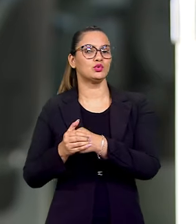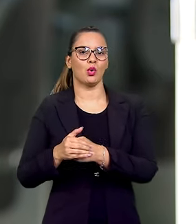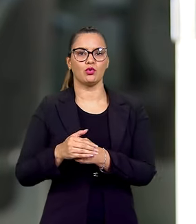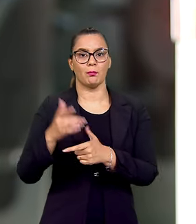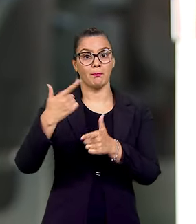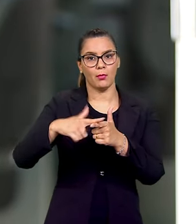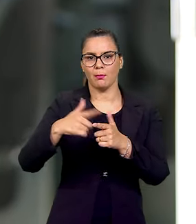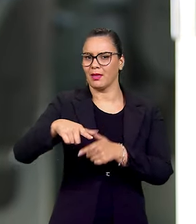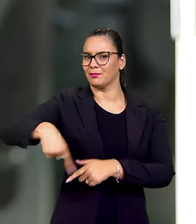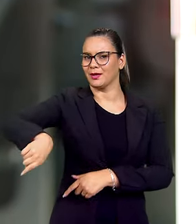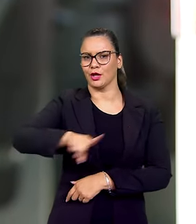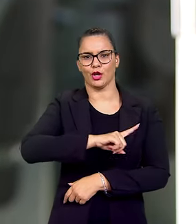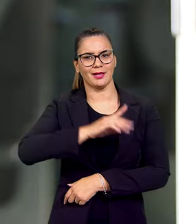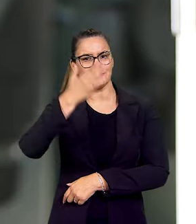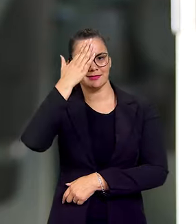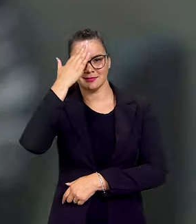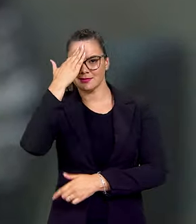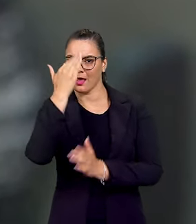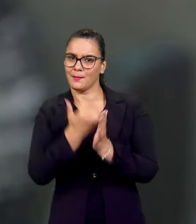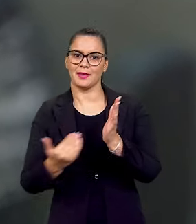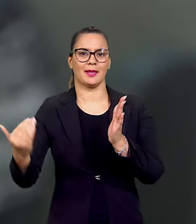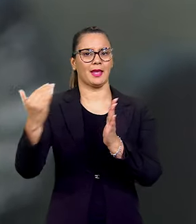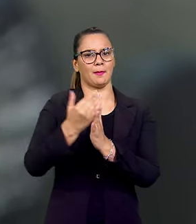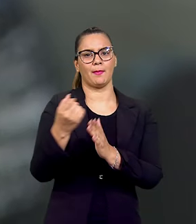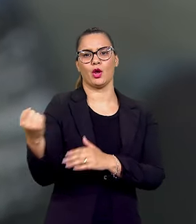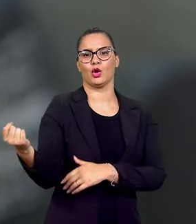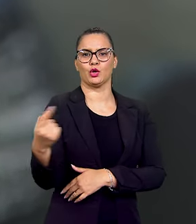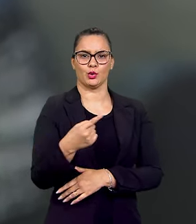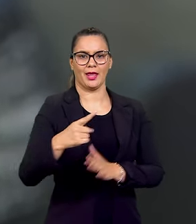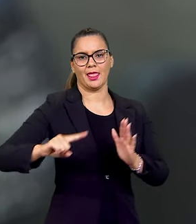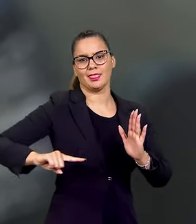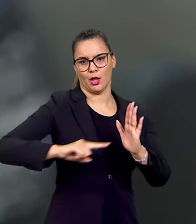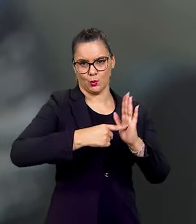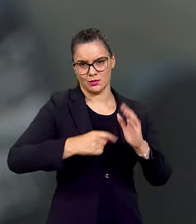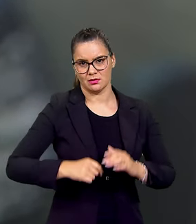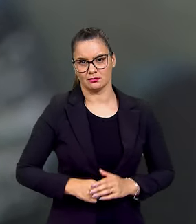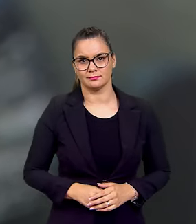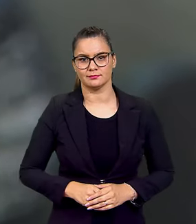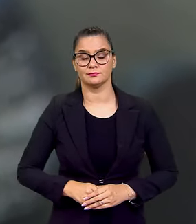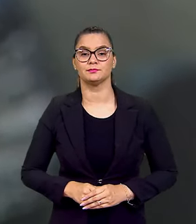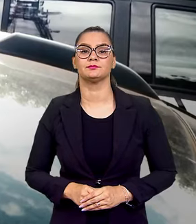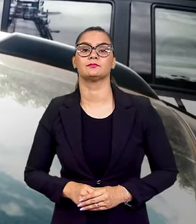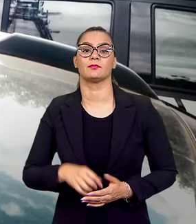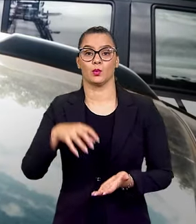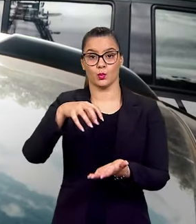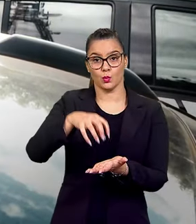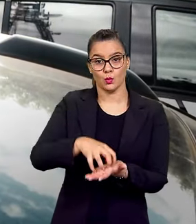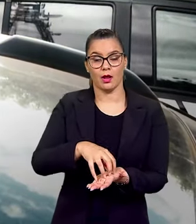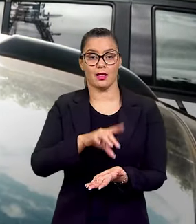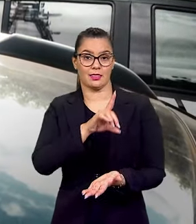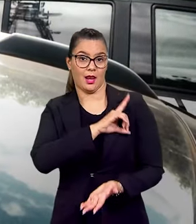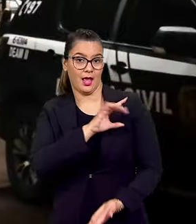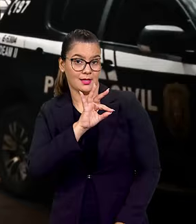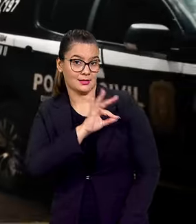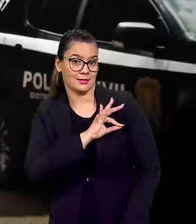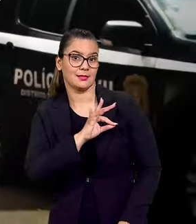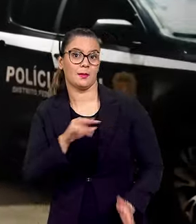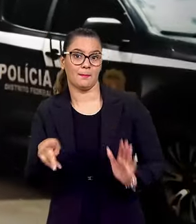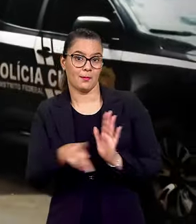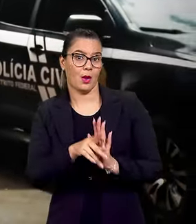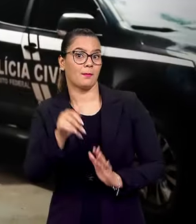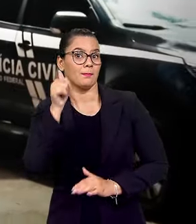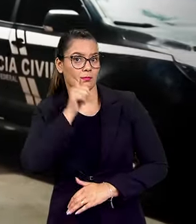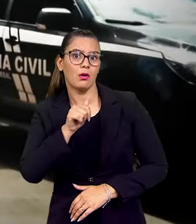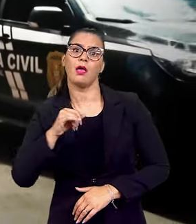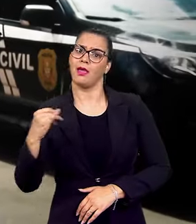debaixo do tapete um problema que todo mundo sabe que é muito maior do que o número de denúncias. Os batalhões Maria da Penha, as delegacias